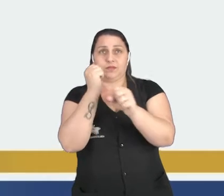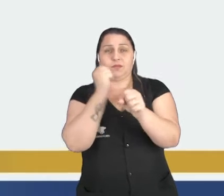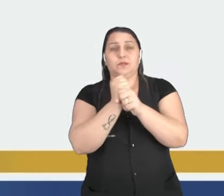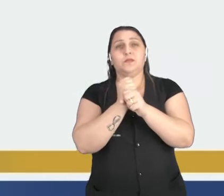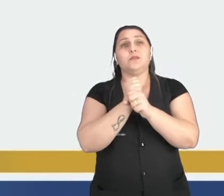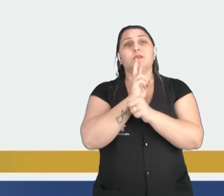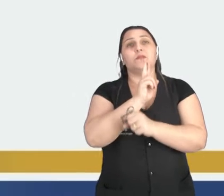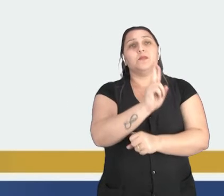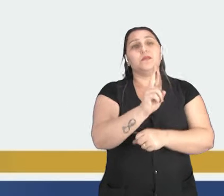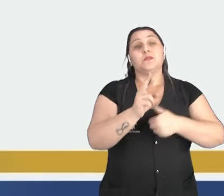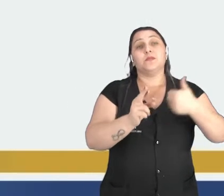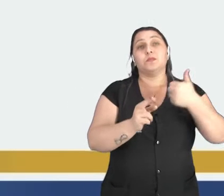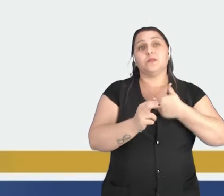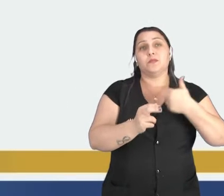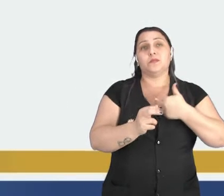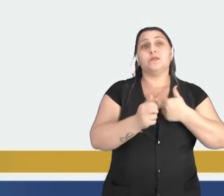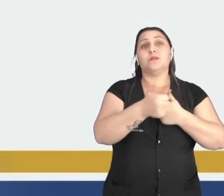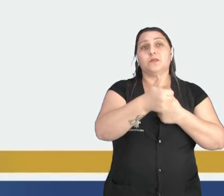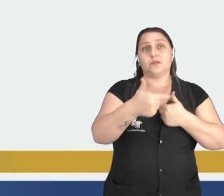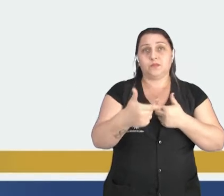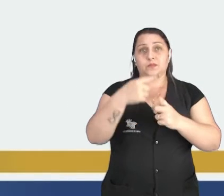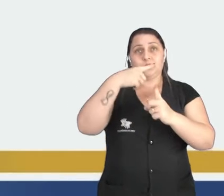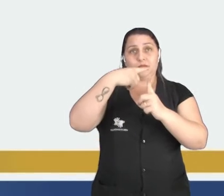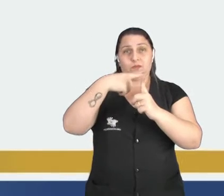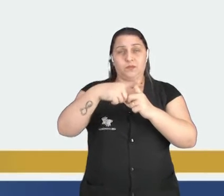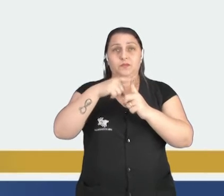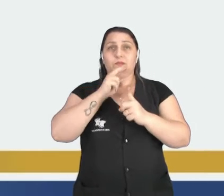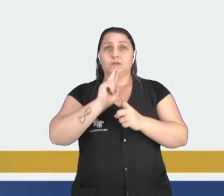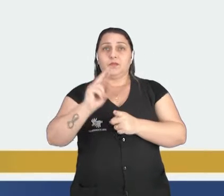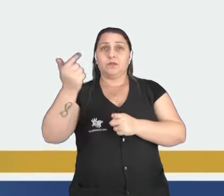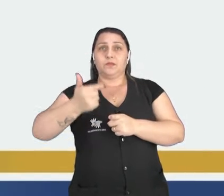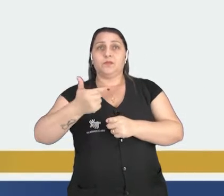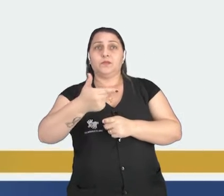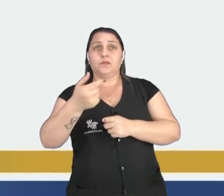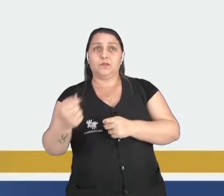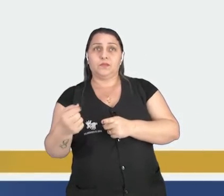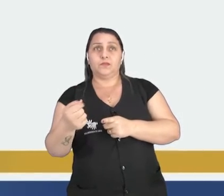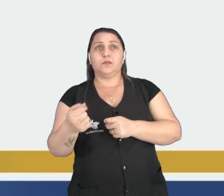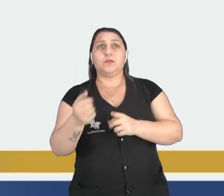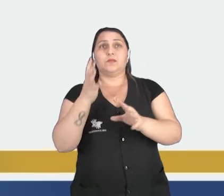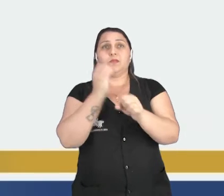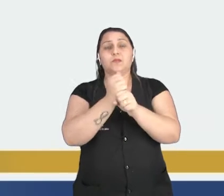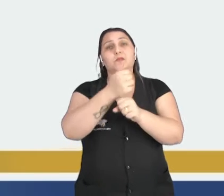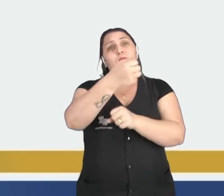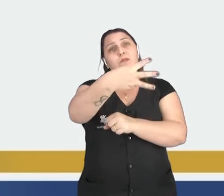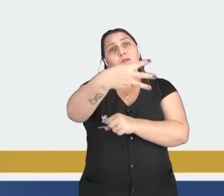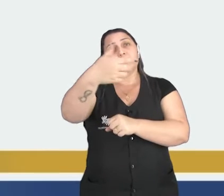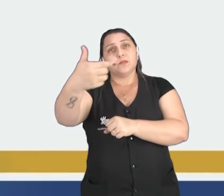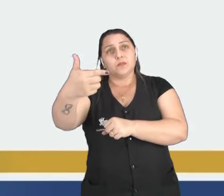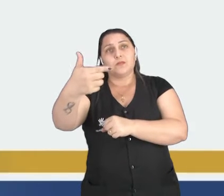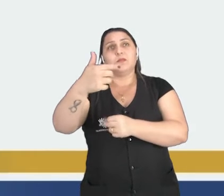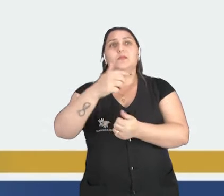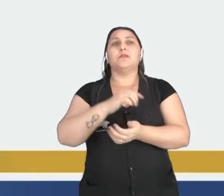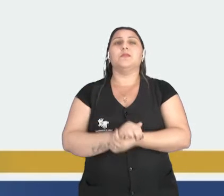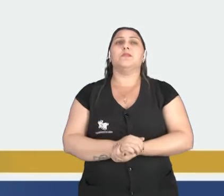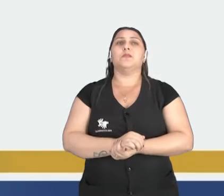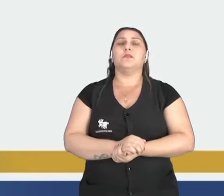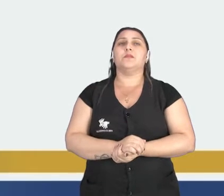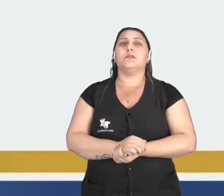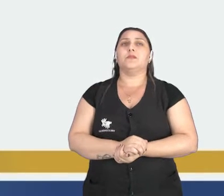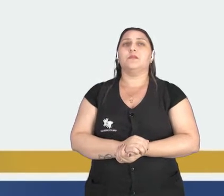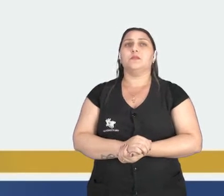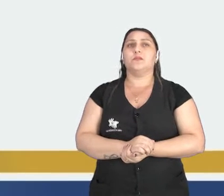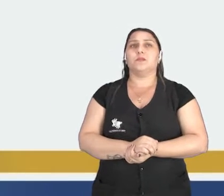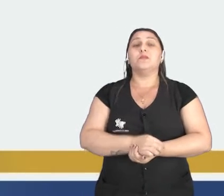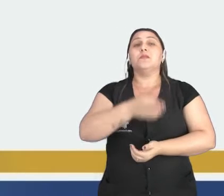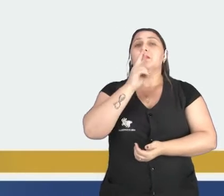pegar o resultado do primeiro, que é 12, mais o resultado do segundo, que é 20, e somo. Então, isso aqui vai dar quanto? 32. É